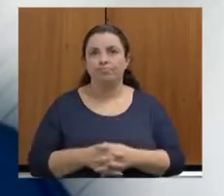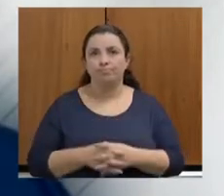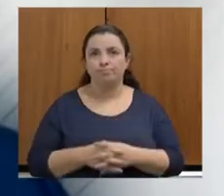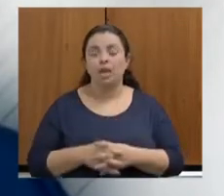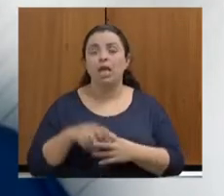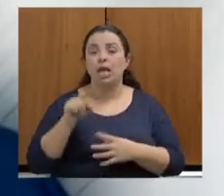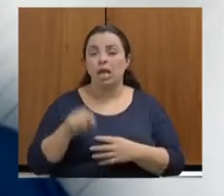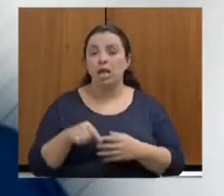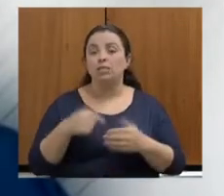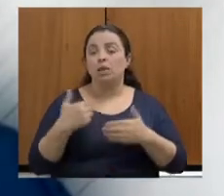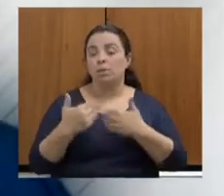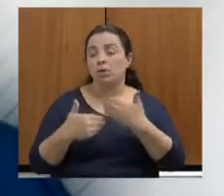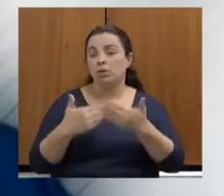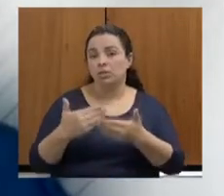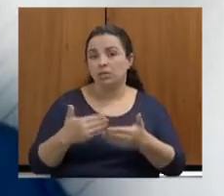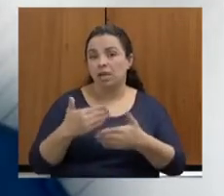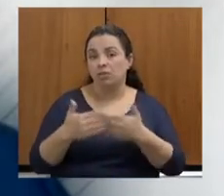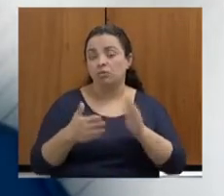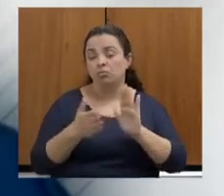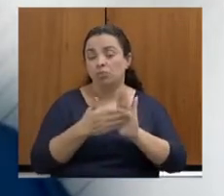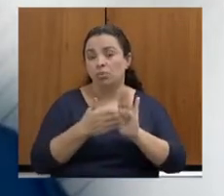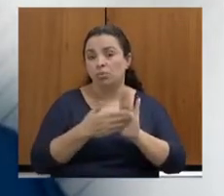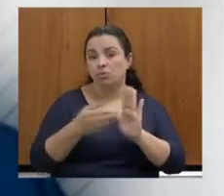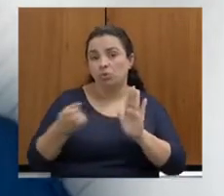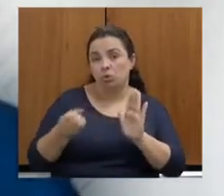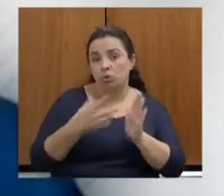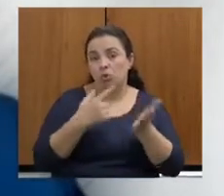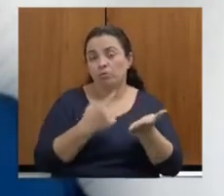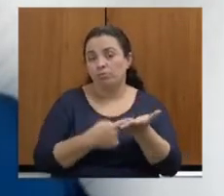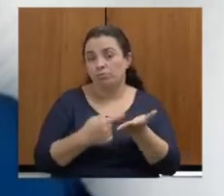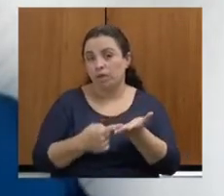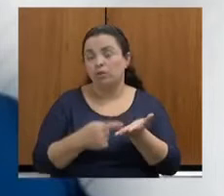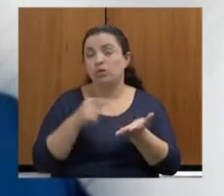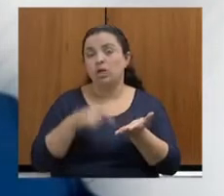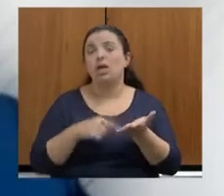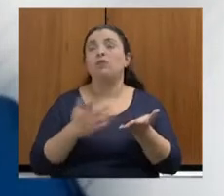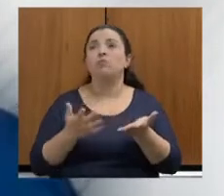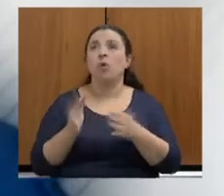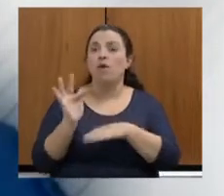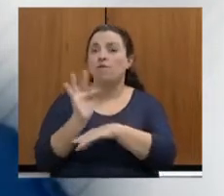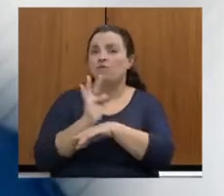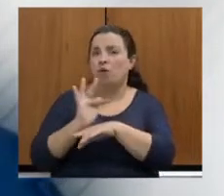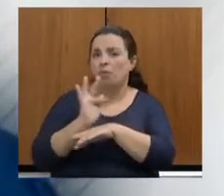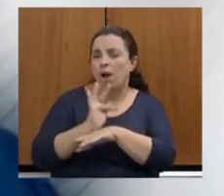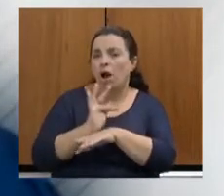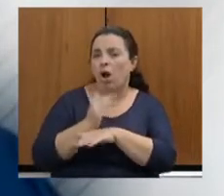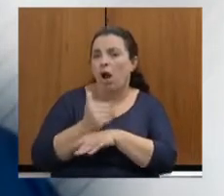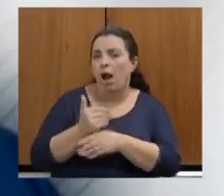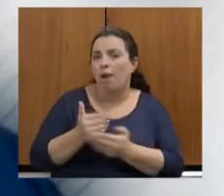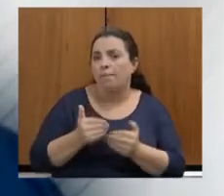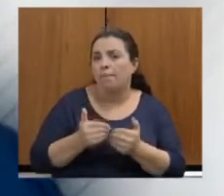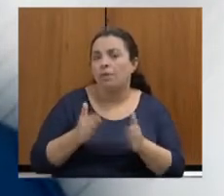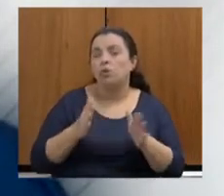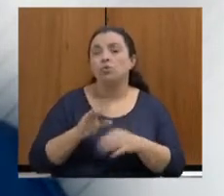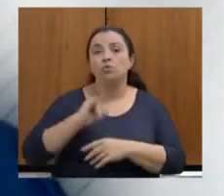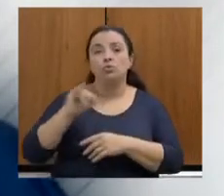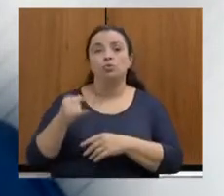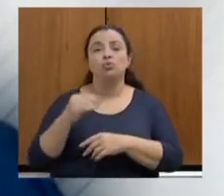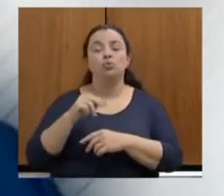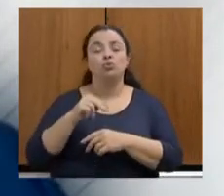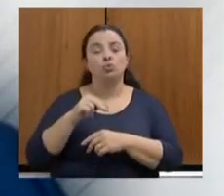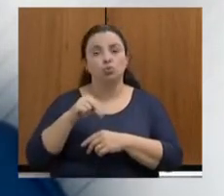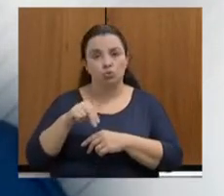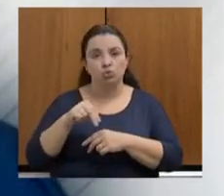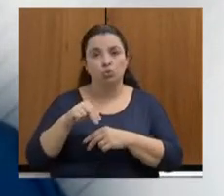de repactuação é um processo que forma aumente começa em junho de 2020 um e é um